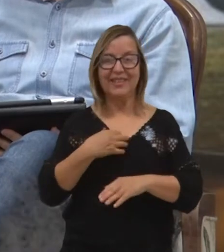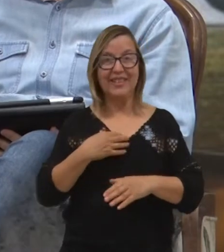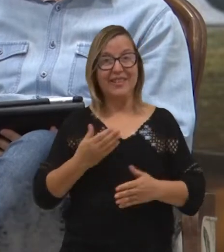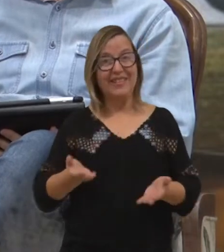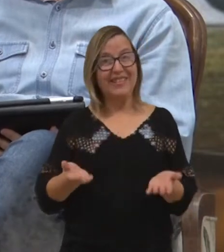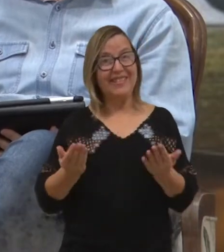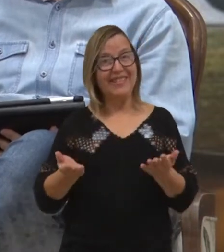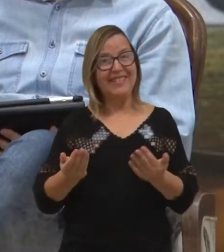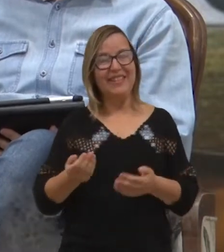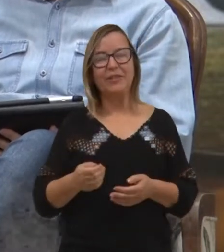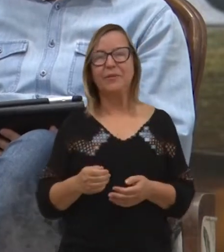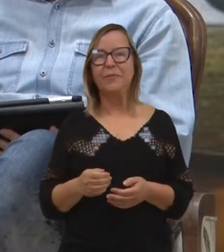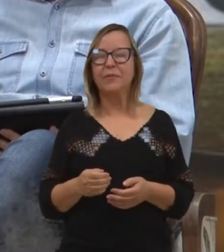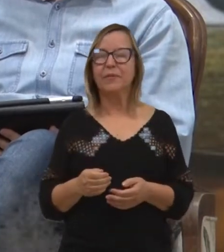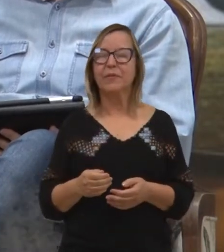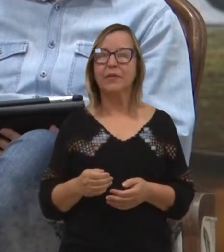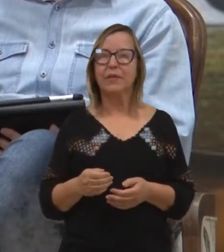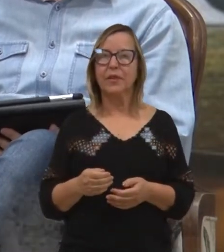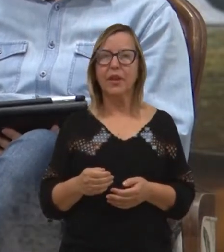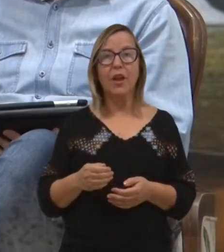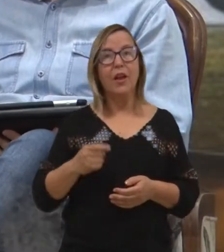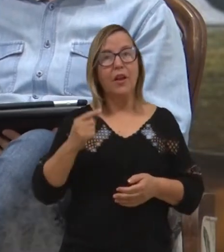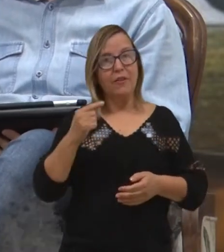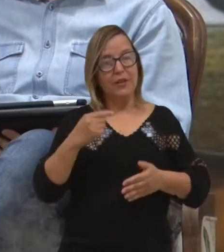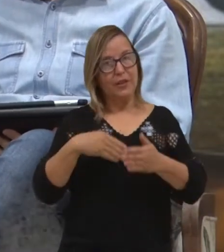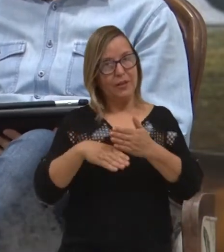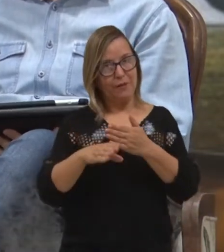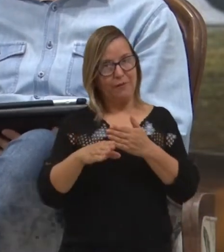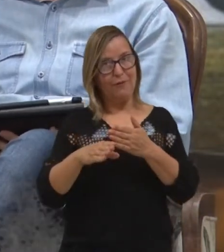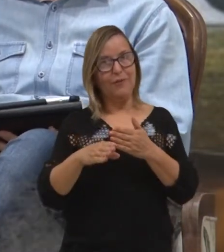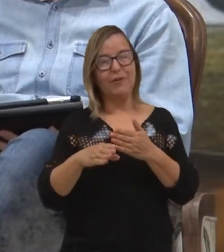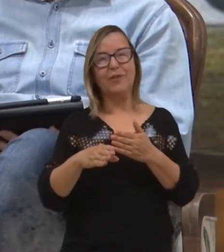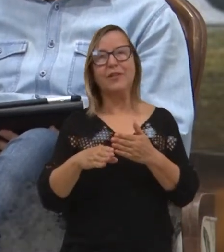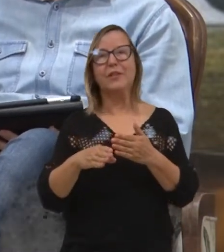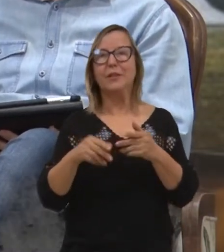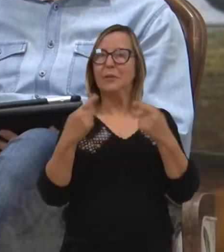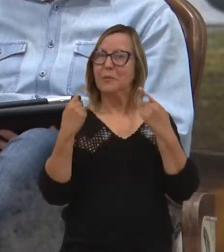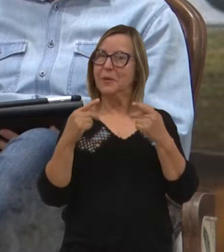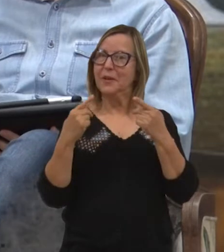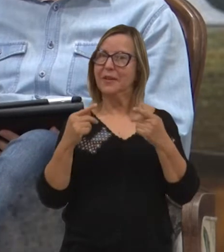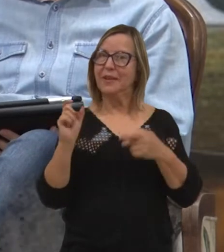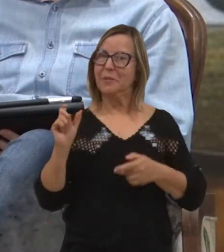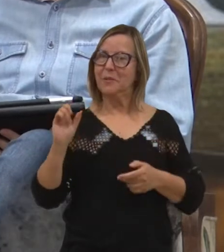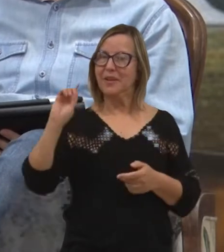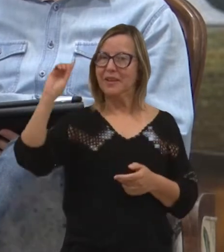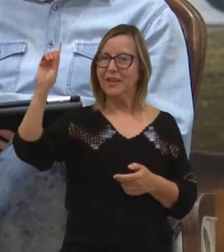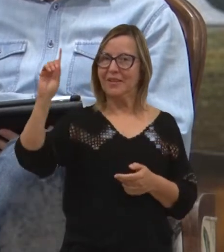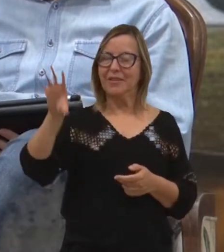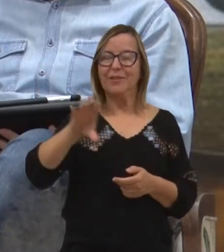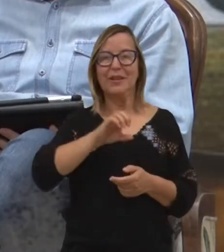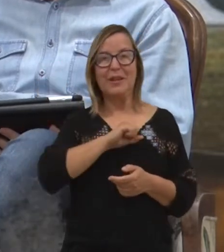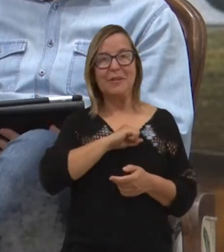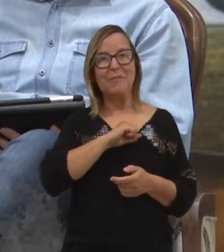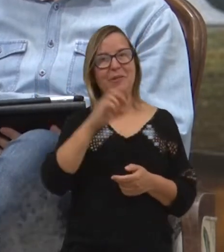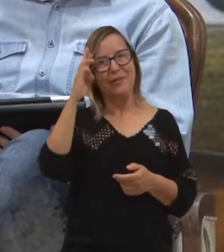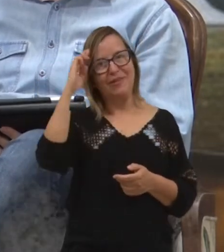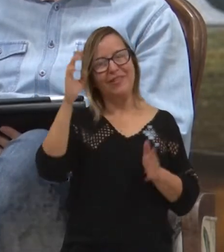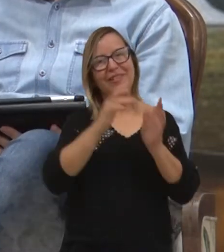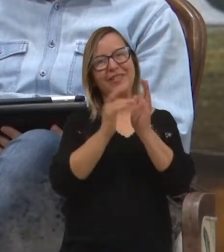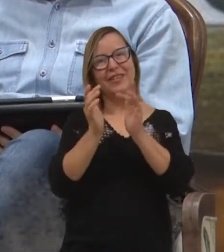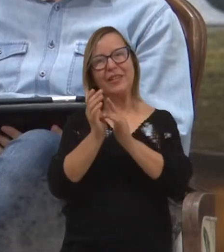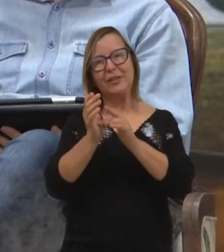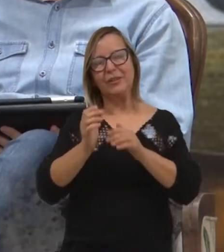vocês foram e ministraram esse amor do Senhor Jesus, né? A palavra, e nós